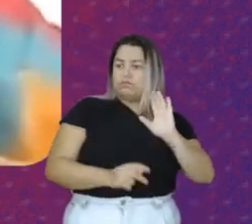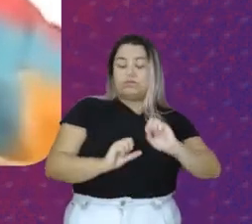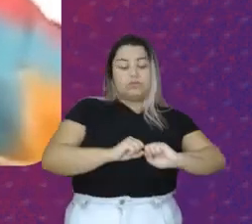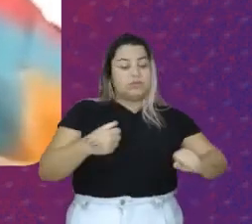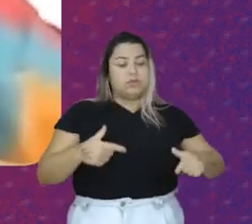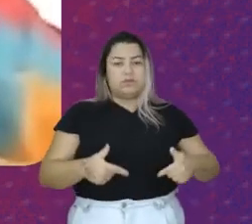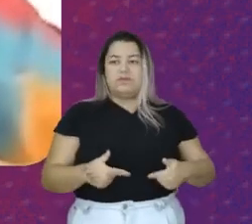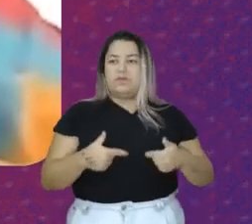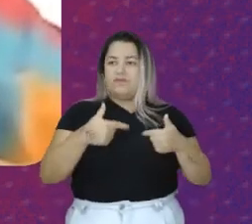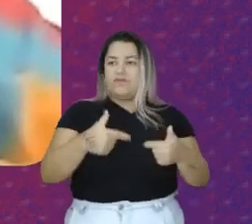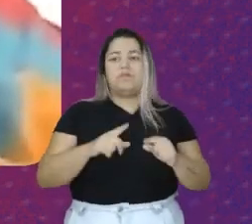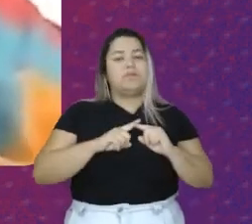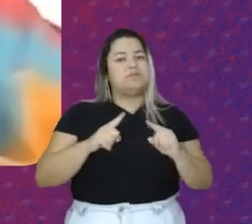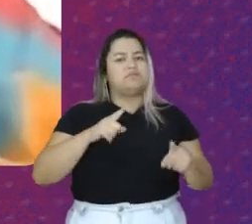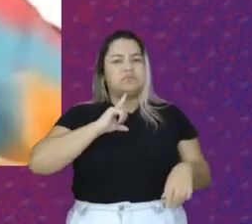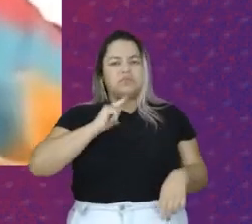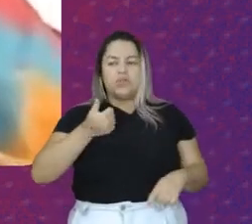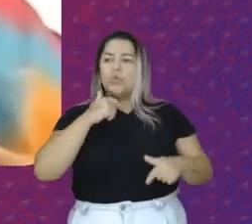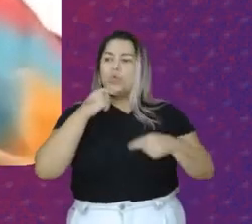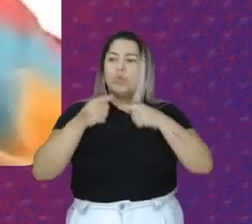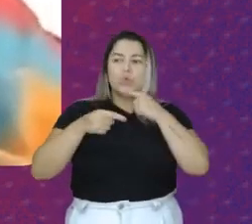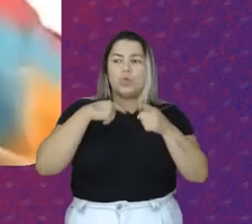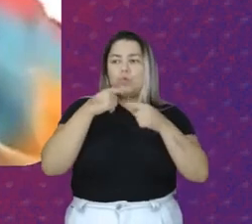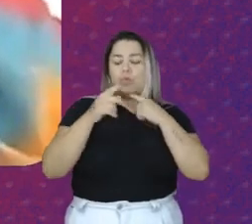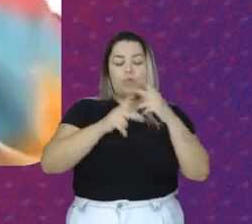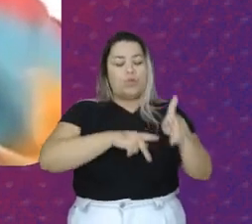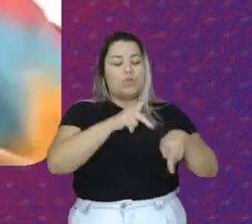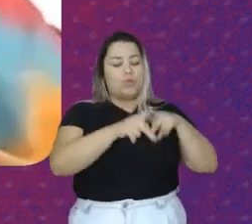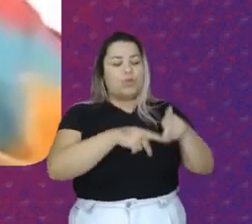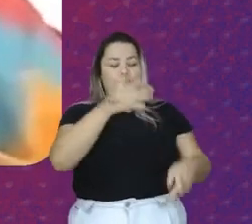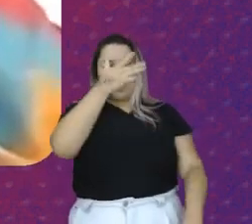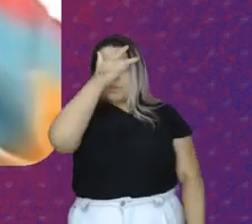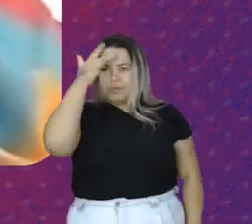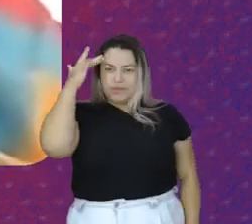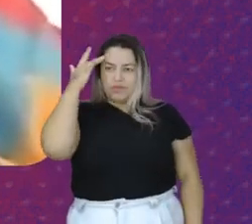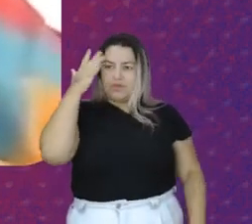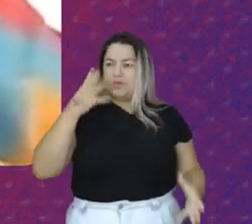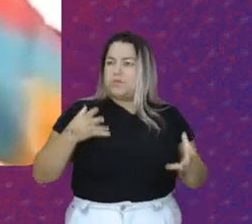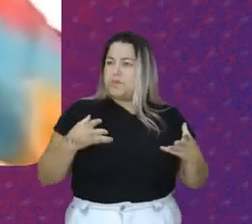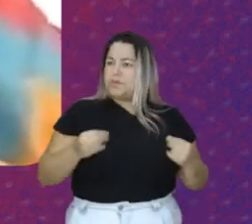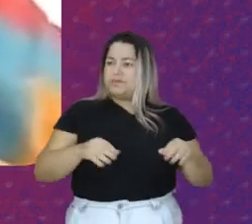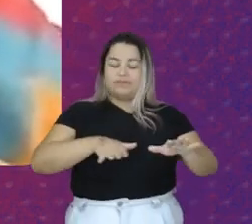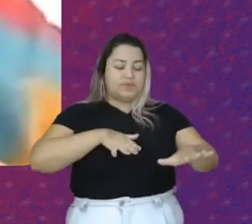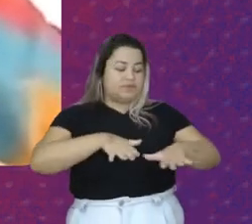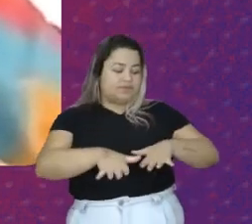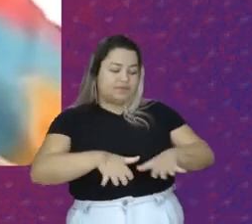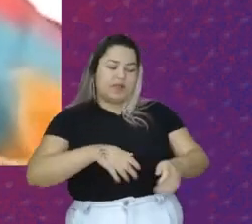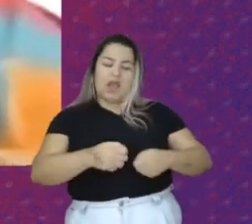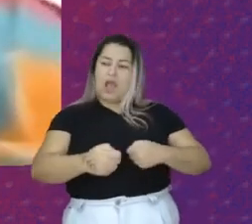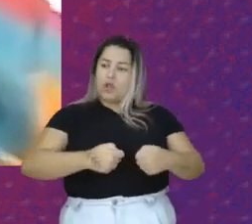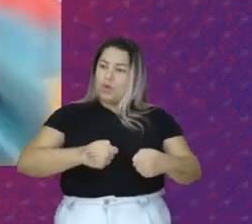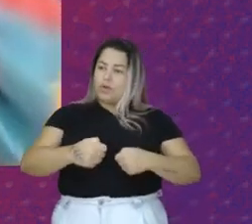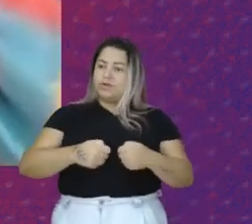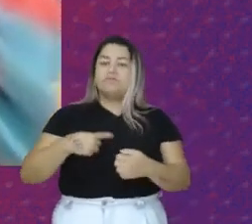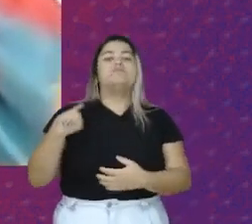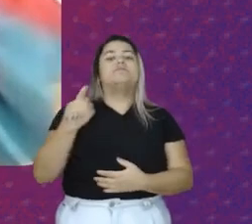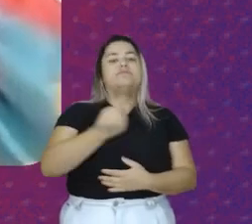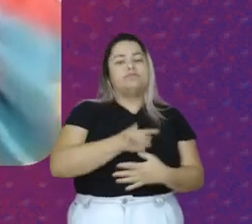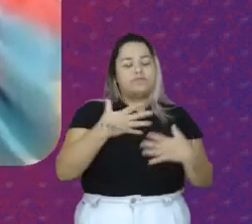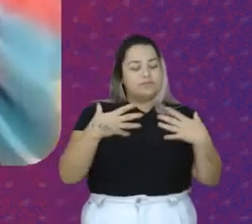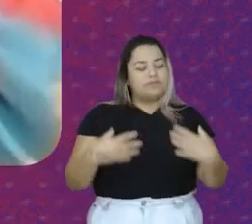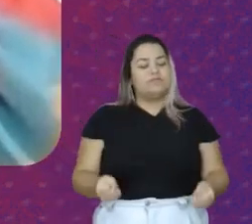desafio, mas eu não tenho dúvida, vai ser com o povo, com gente, com muita mobilização e articulação que nós vamos promover